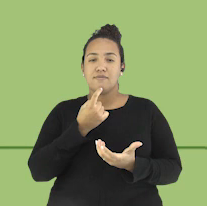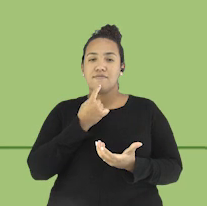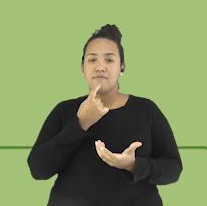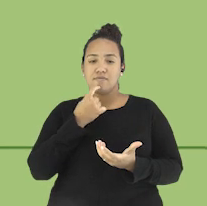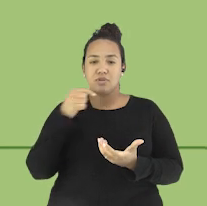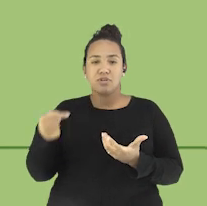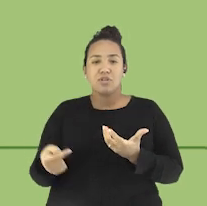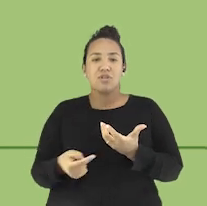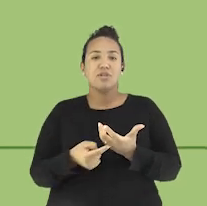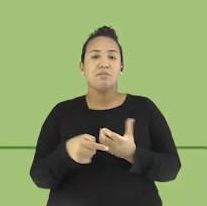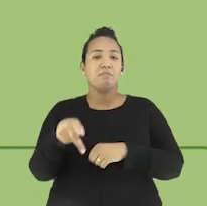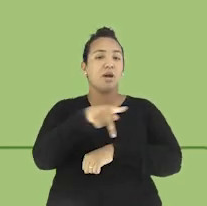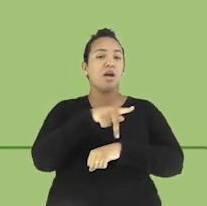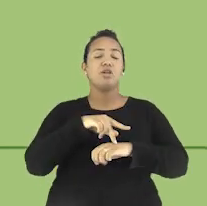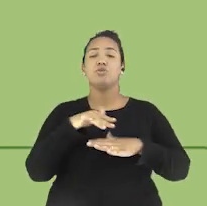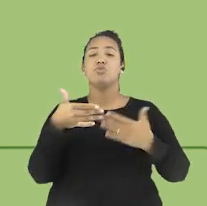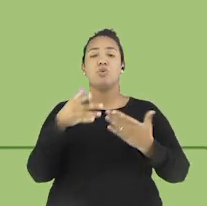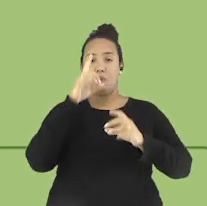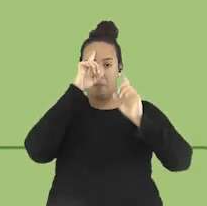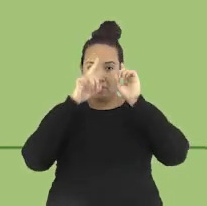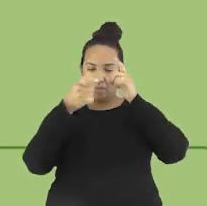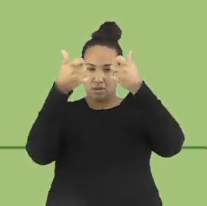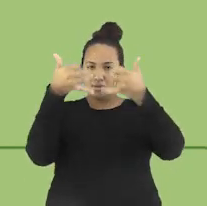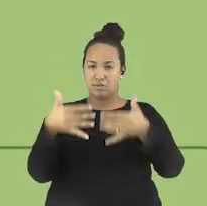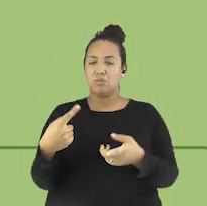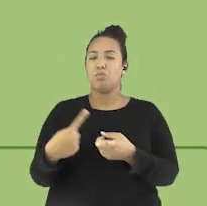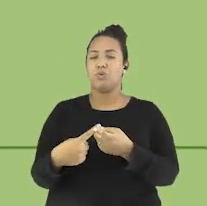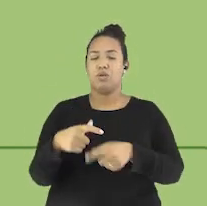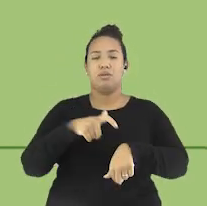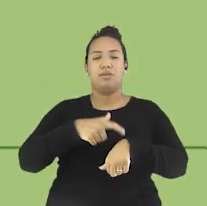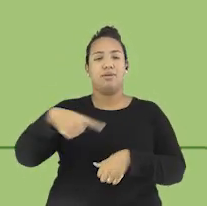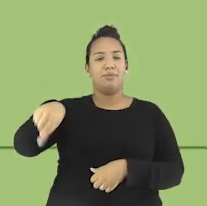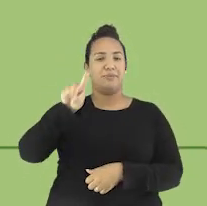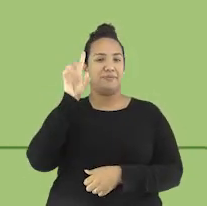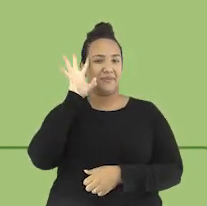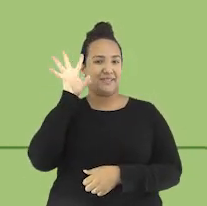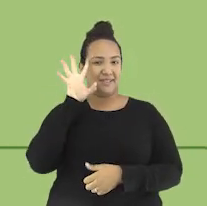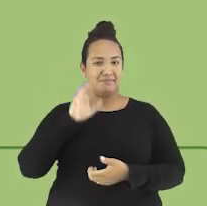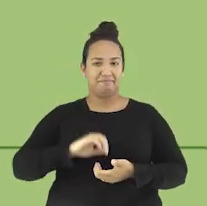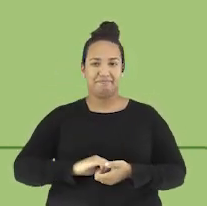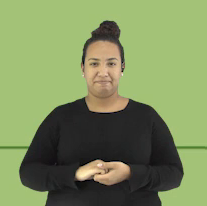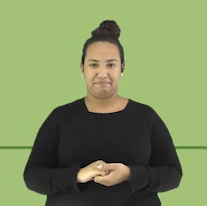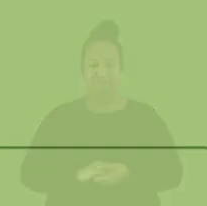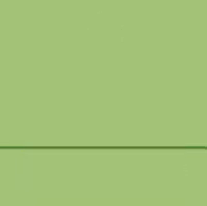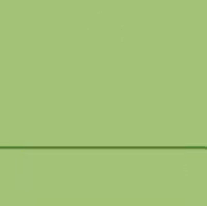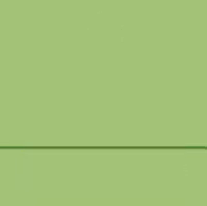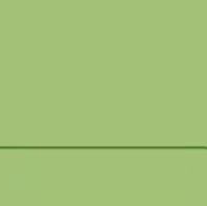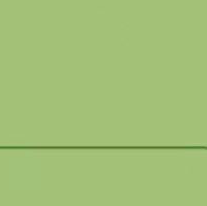qual país? Explica o porquê. Vou dar mais alguns segundos para você responder.